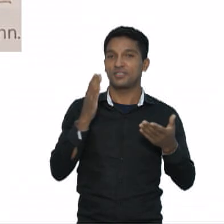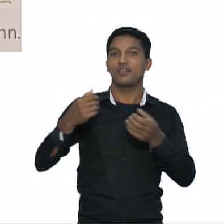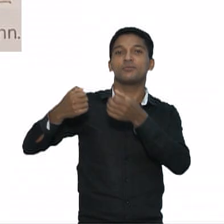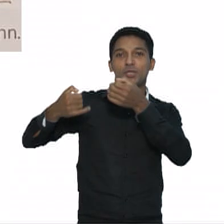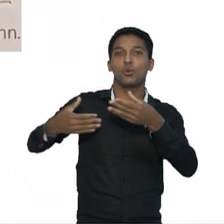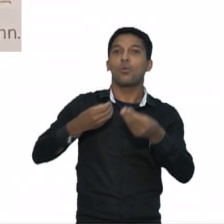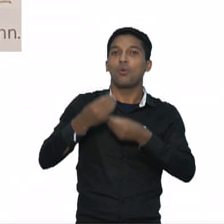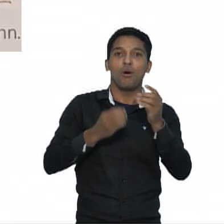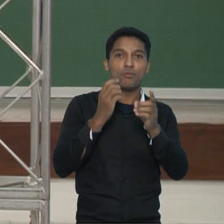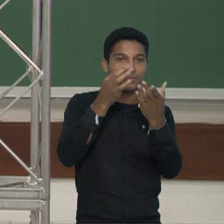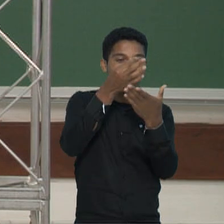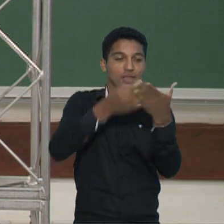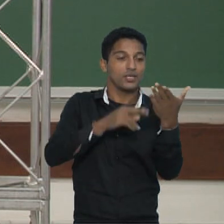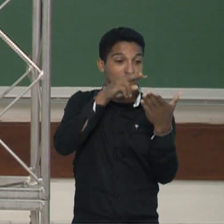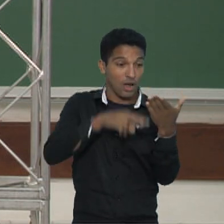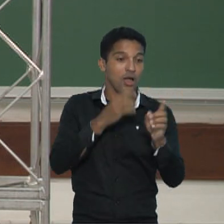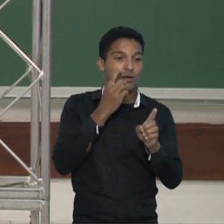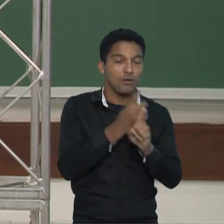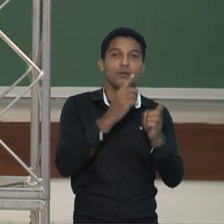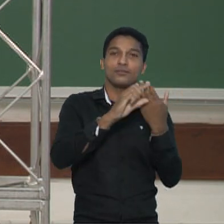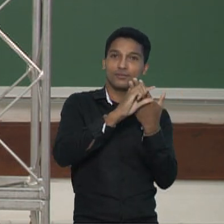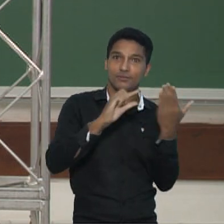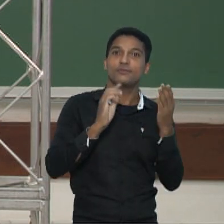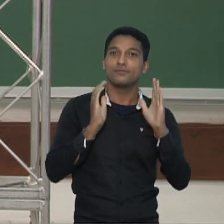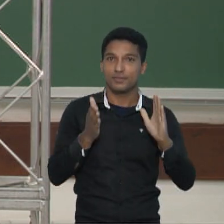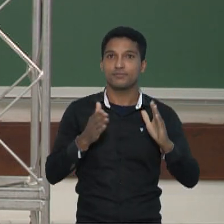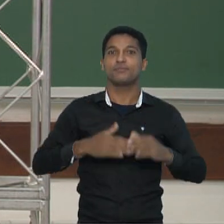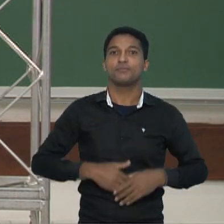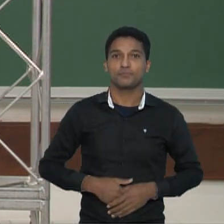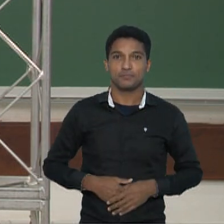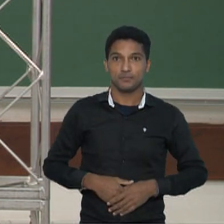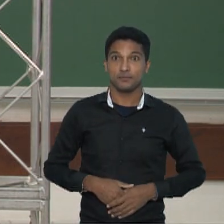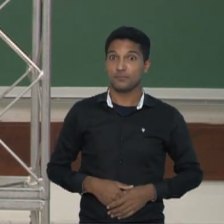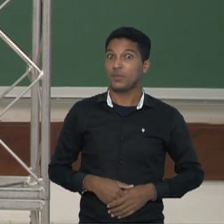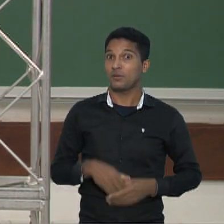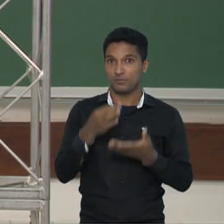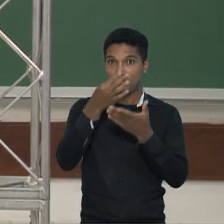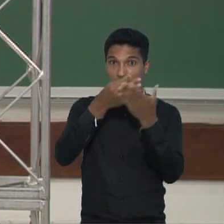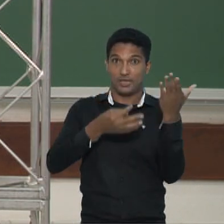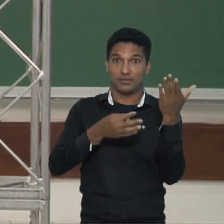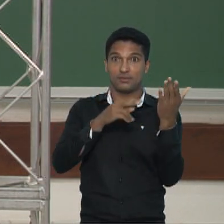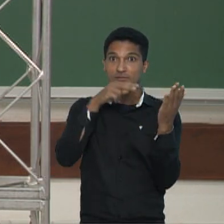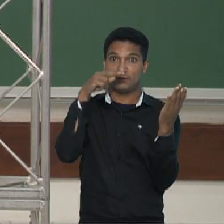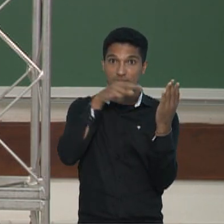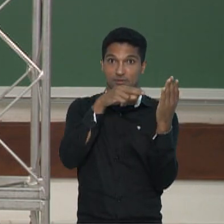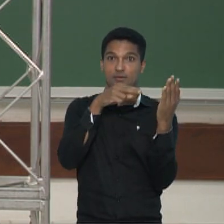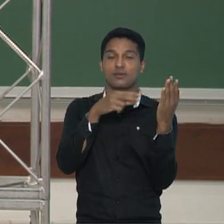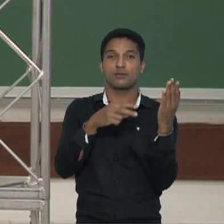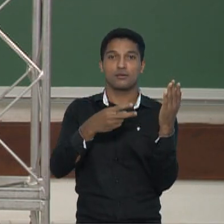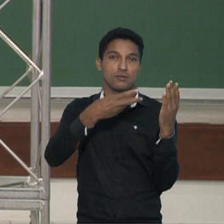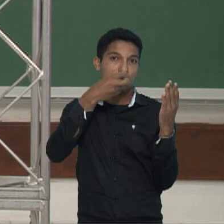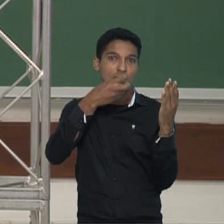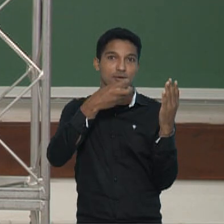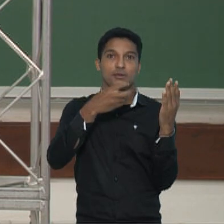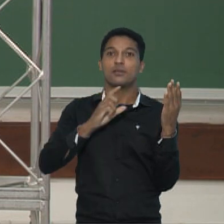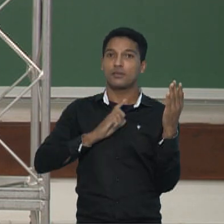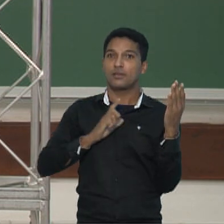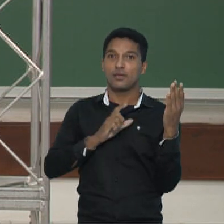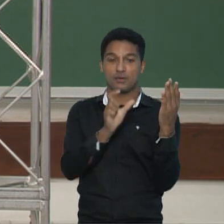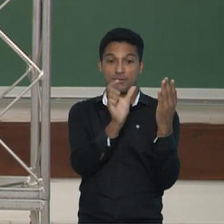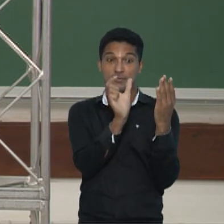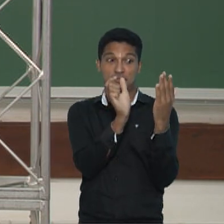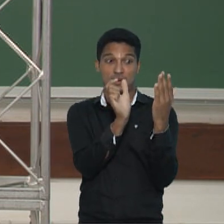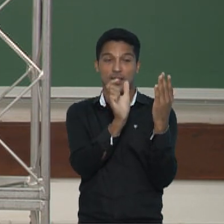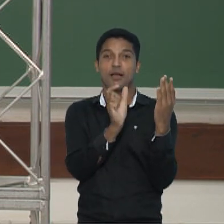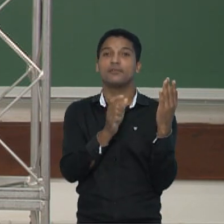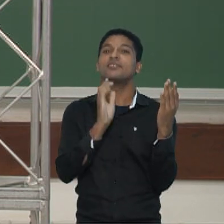fala? Você vai conseguir, você vai perceber que tem palavrinhas muito conhecidas